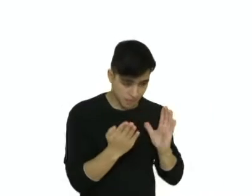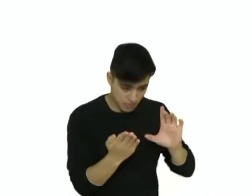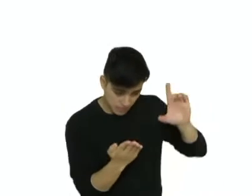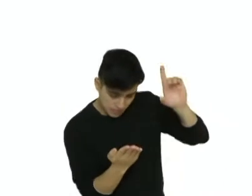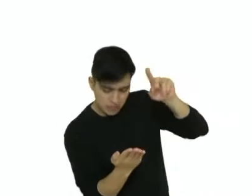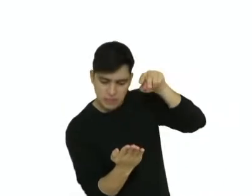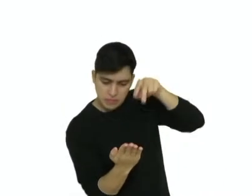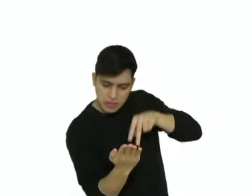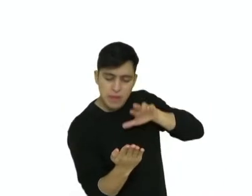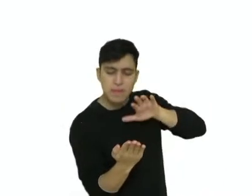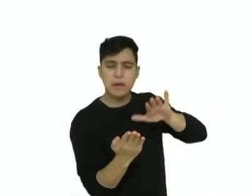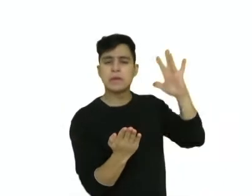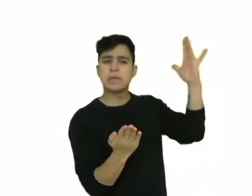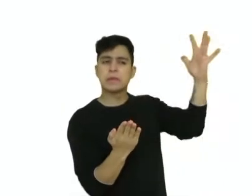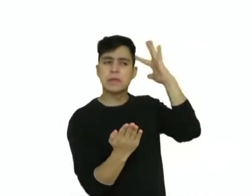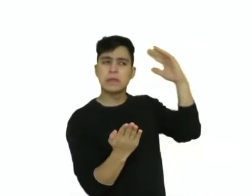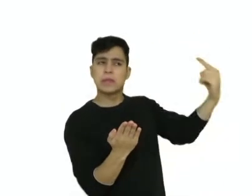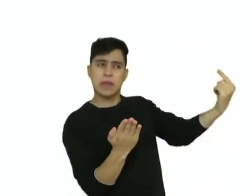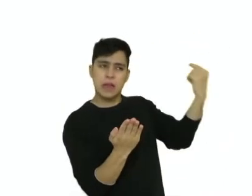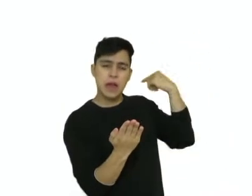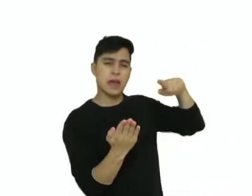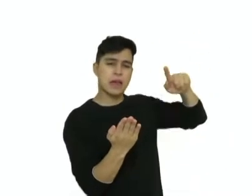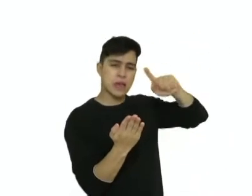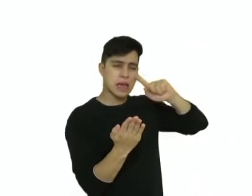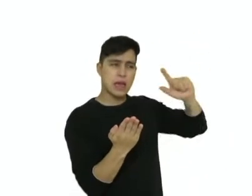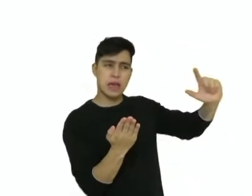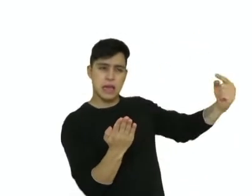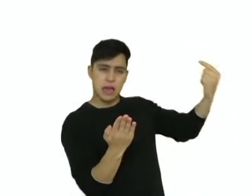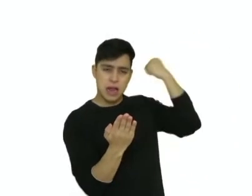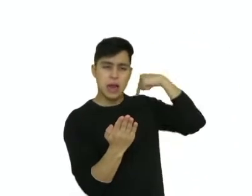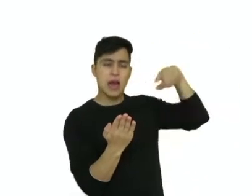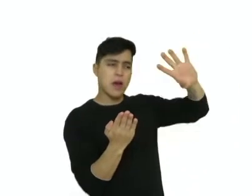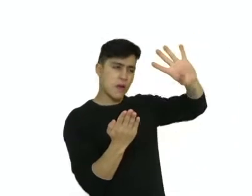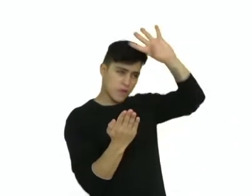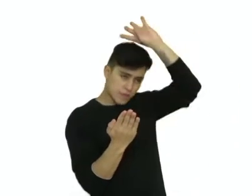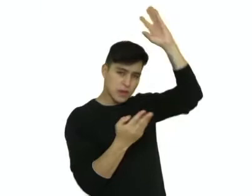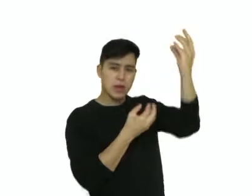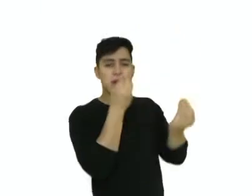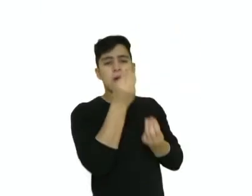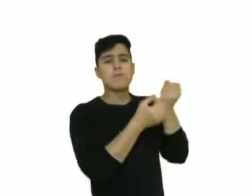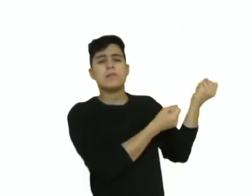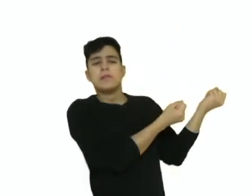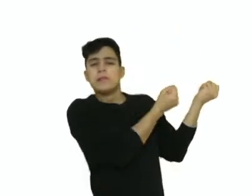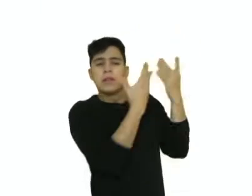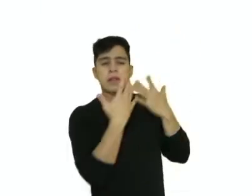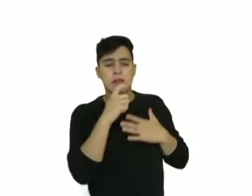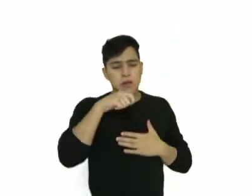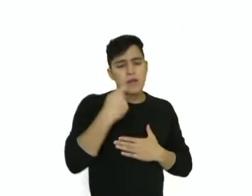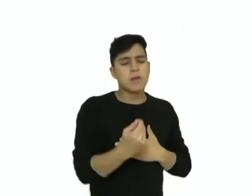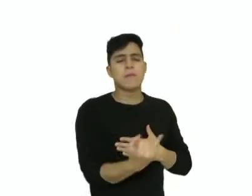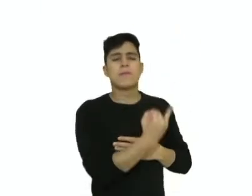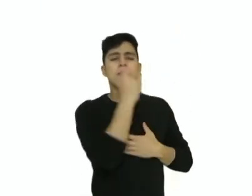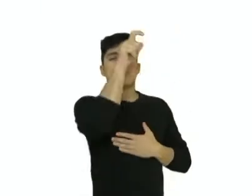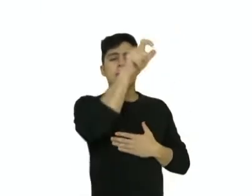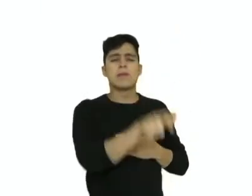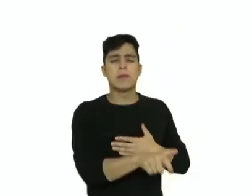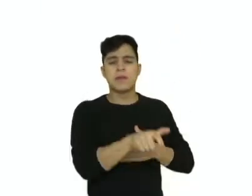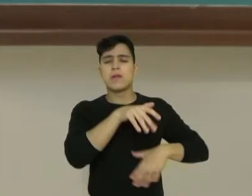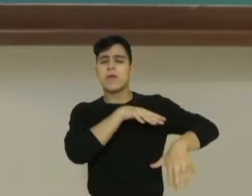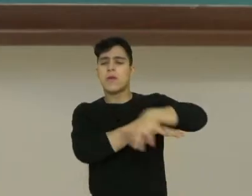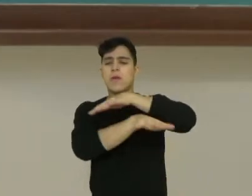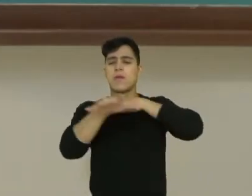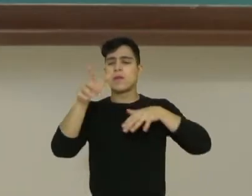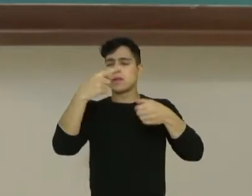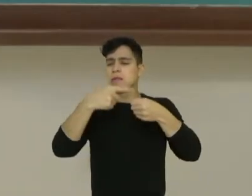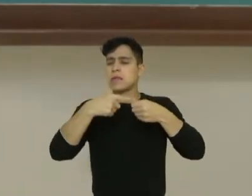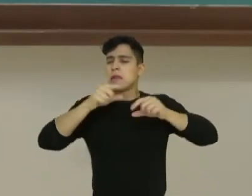antiguidade. Ideais estes que valorizavam o indivíduo, sua liberdade, sua participação na vida das cidades. Veja bem,